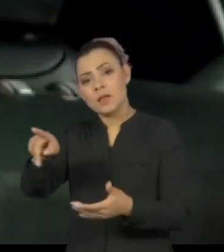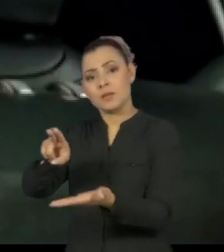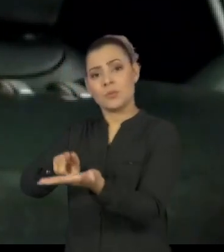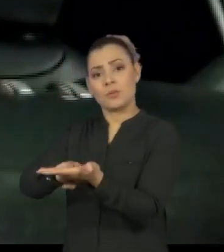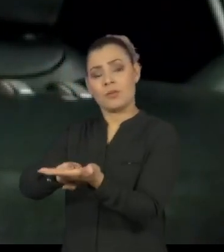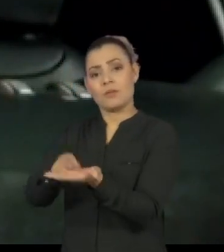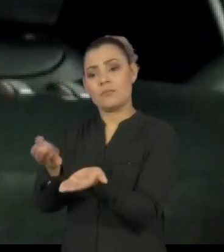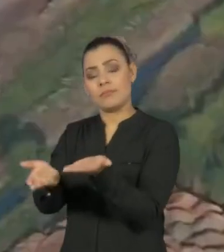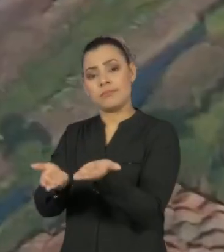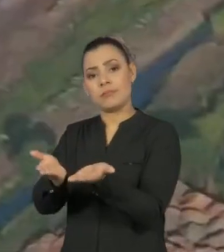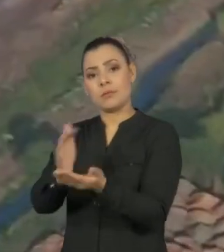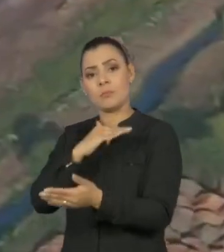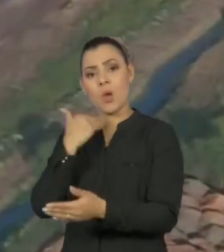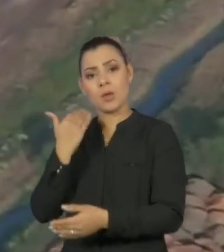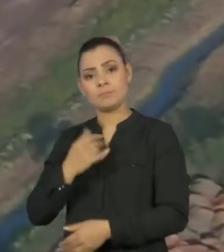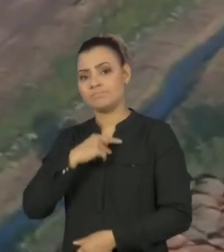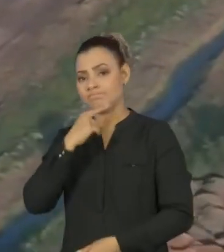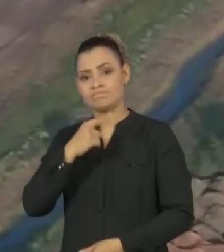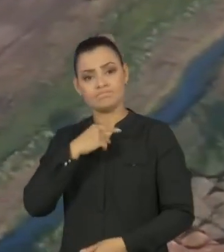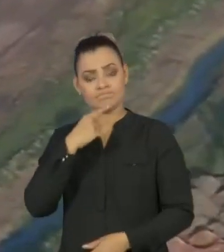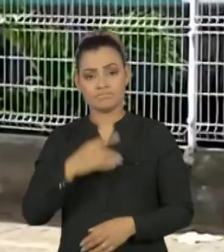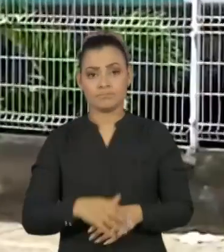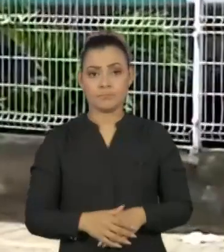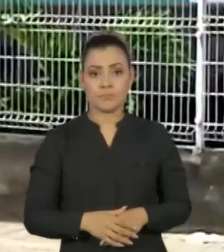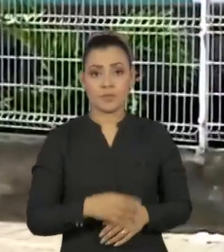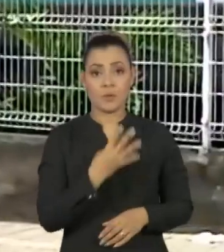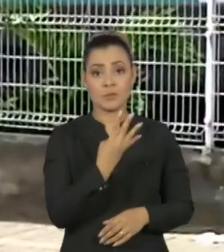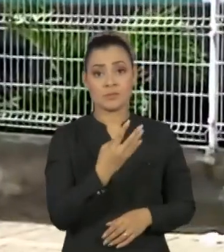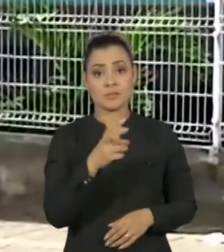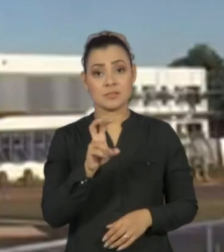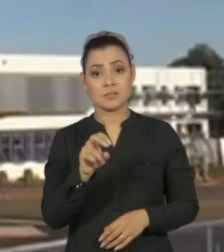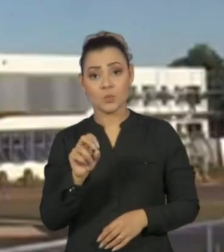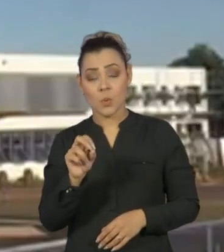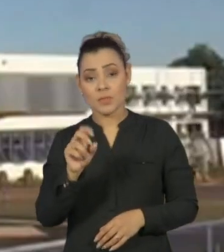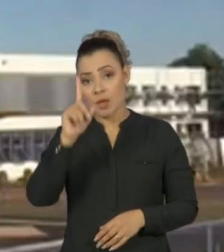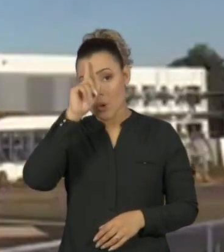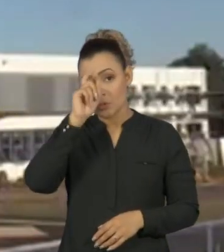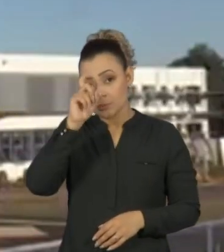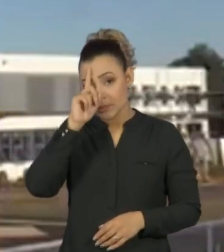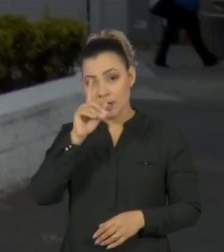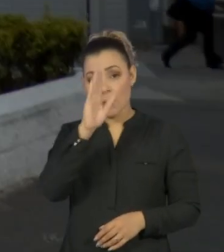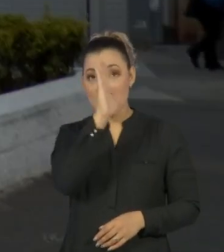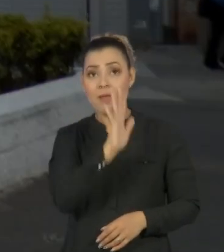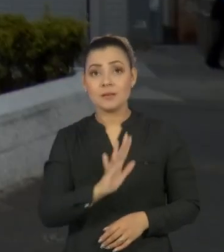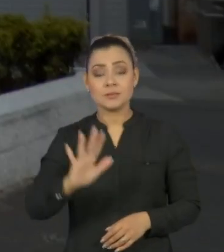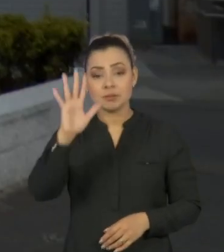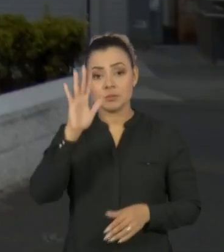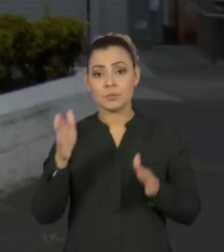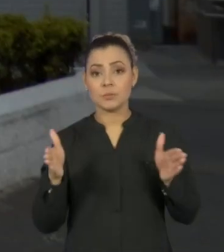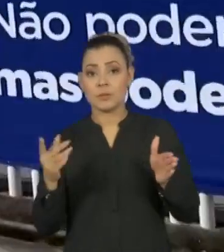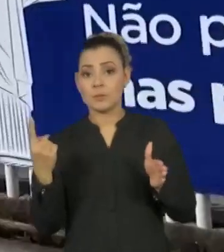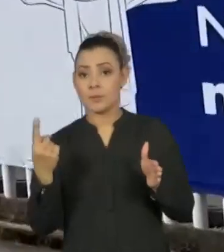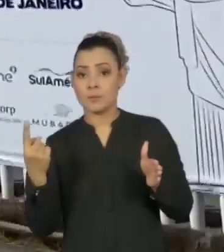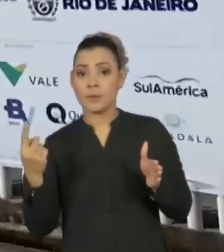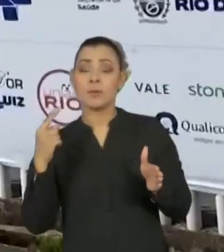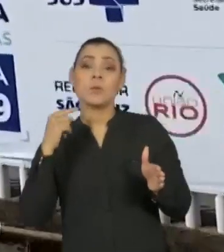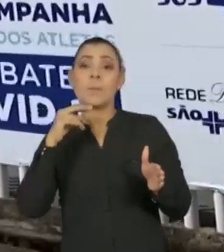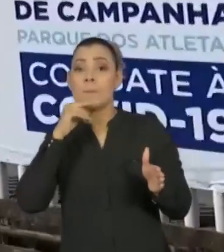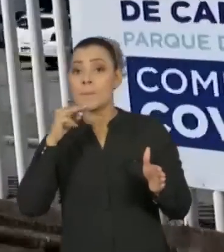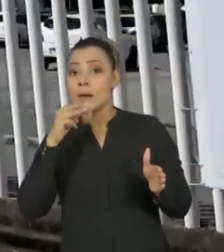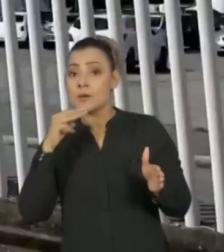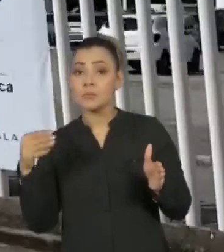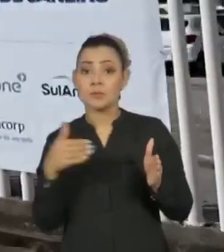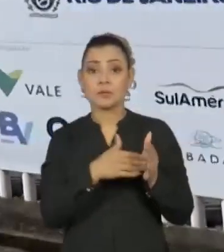em coronavírus. Levantamento feito em 450 hospitais de todo o país entre os dias 1º de março e 15 de